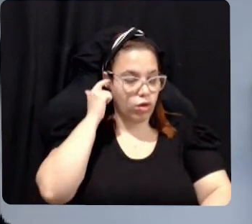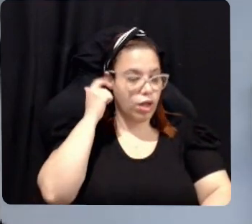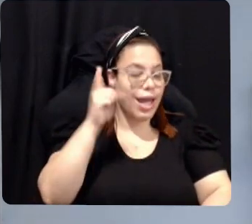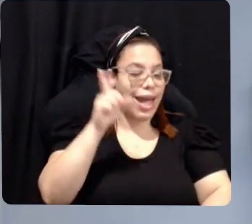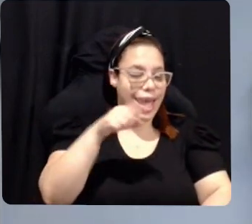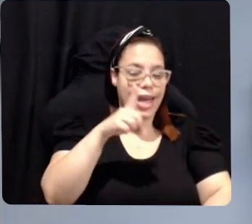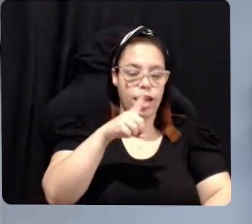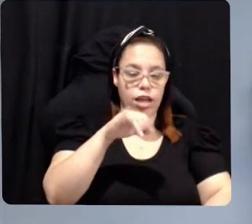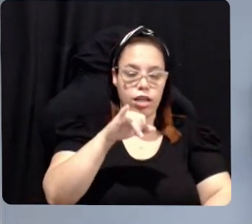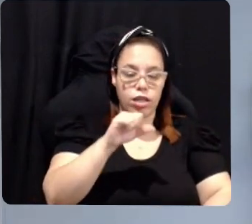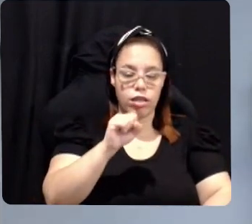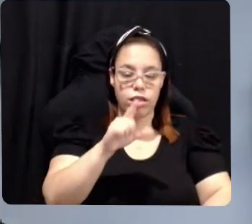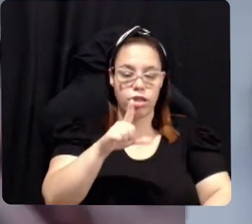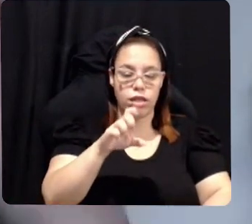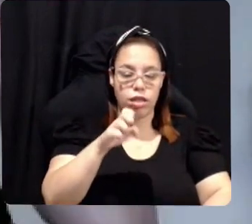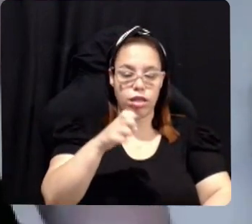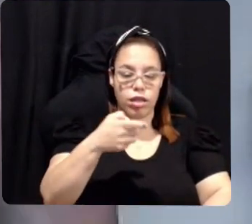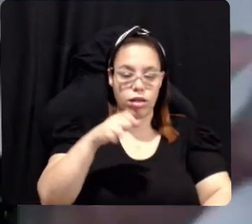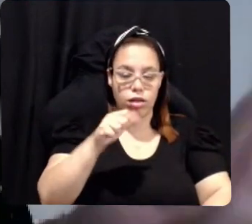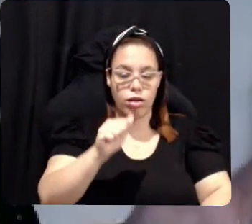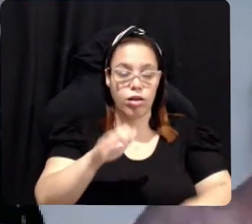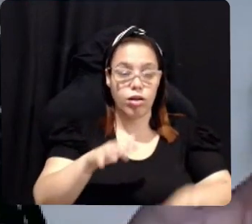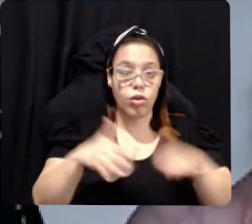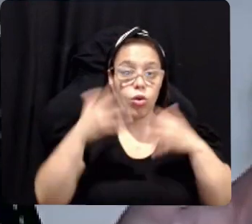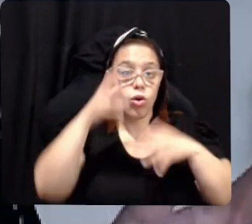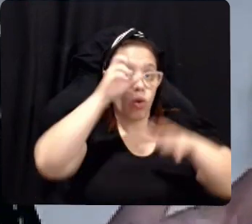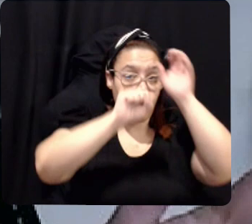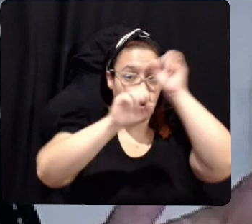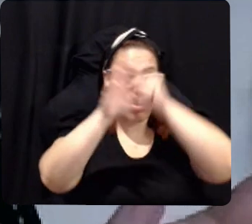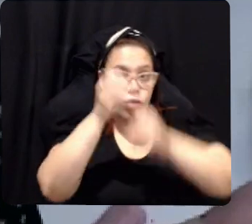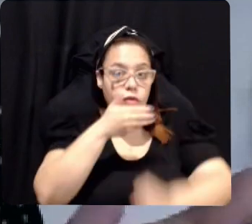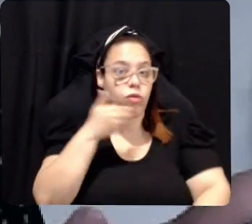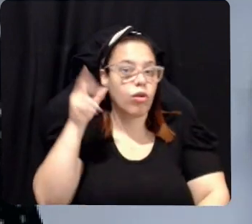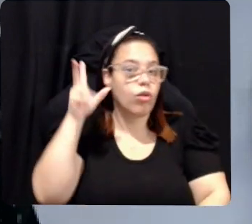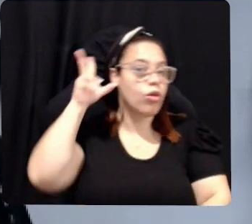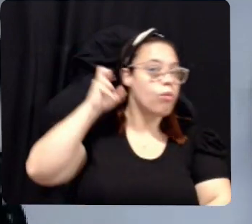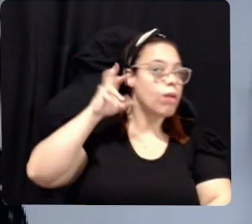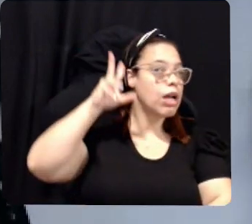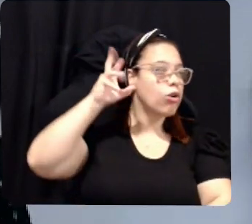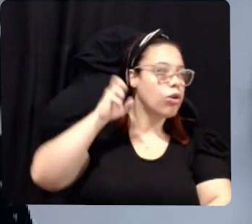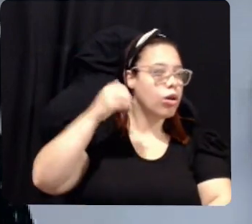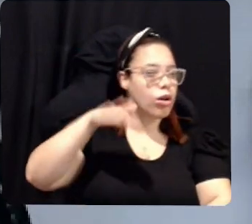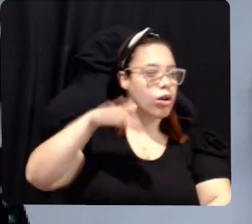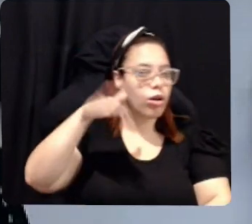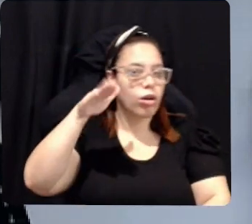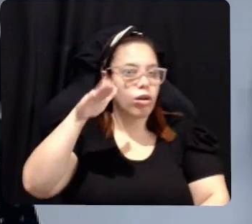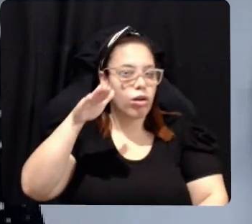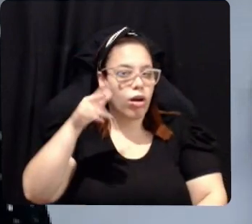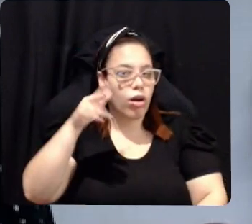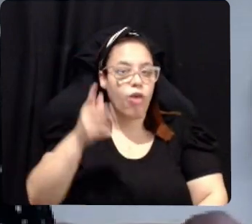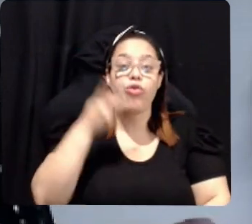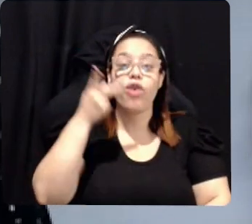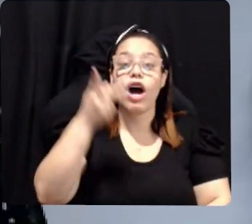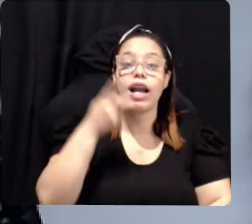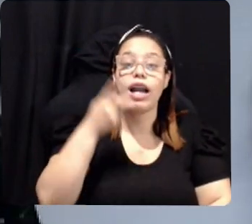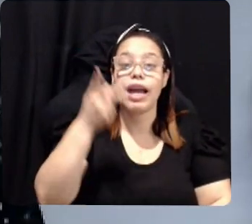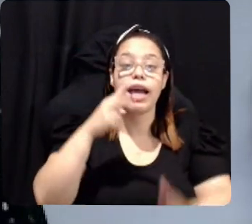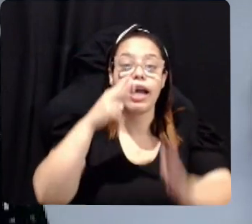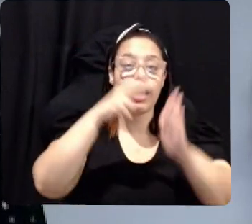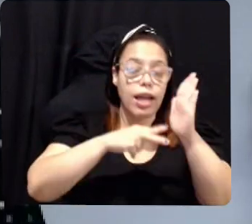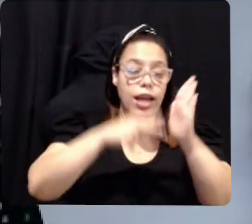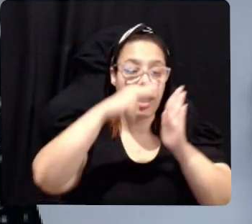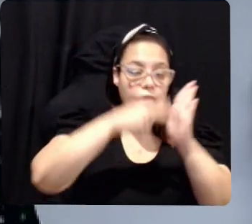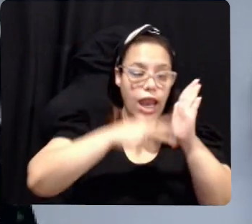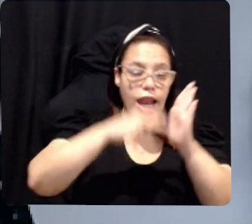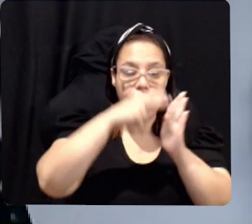É realmente dislexia? Por qual canal essa criança aprende melhor? Ela é mais auditiva? Então, se eu falar, se